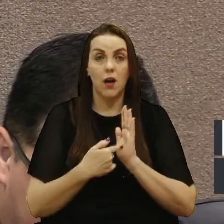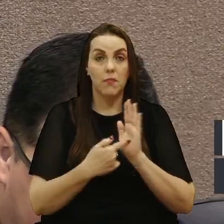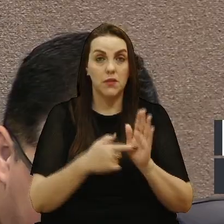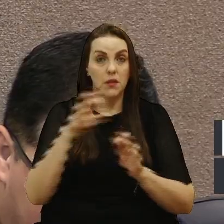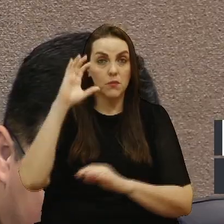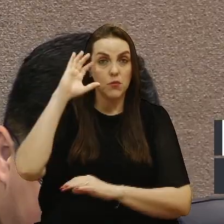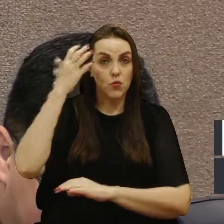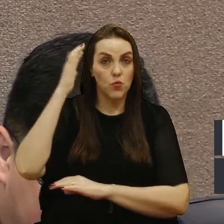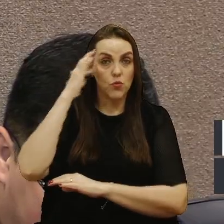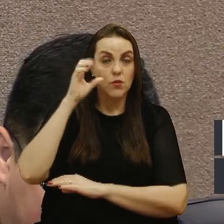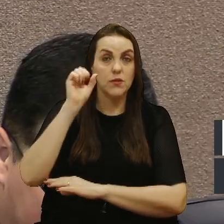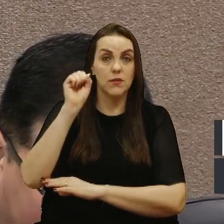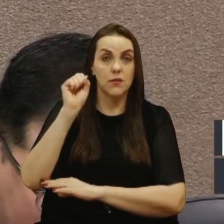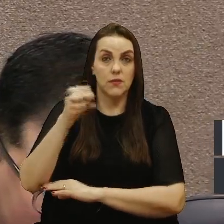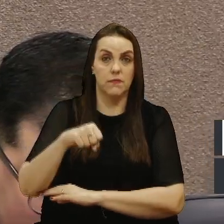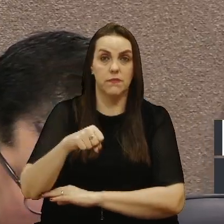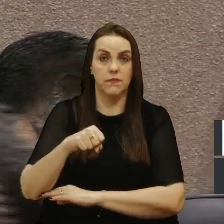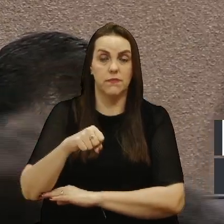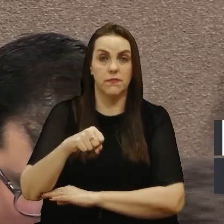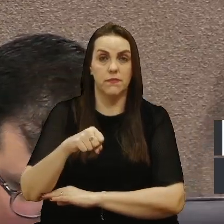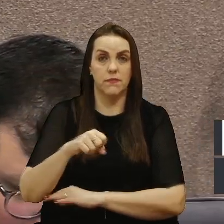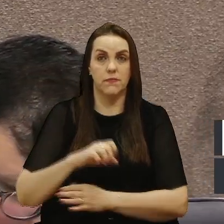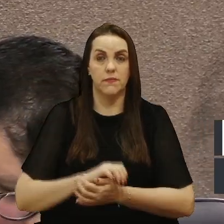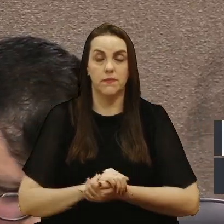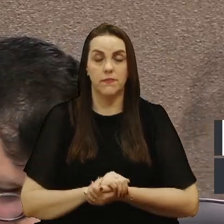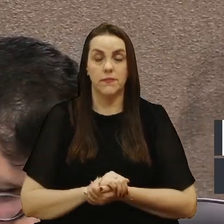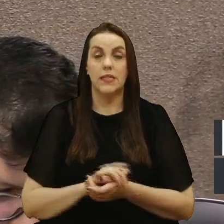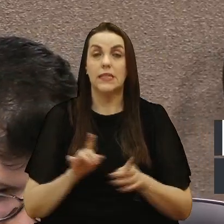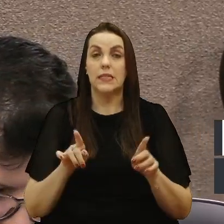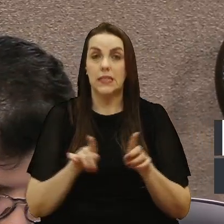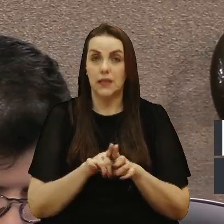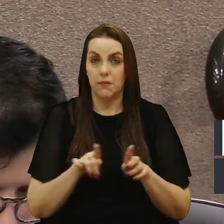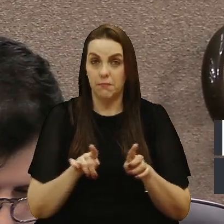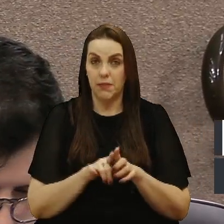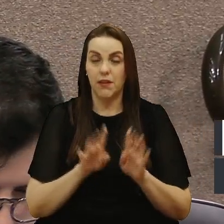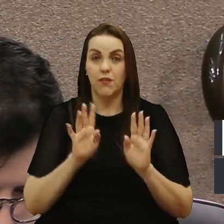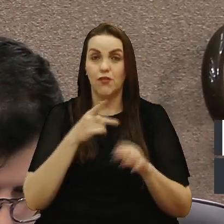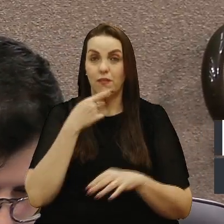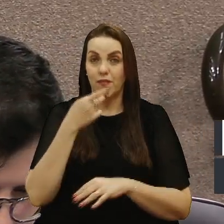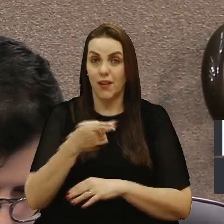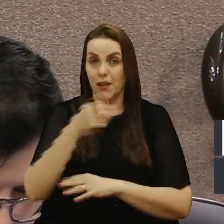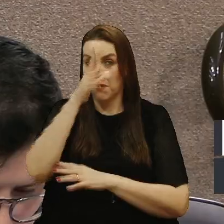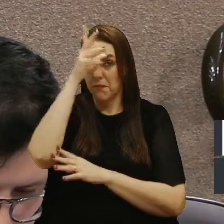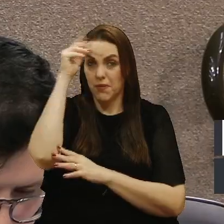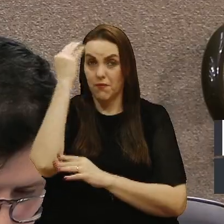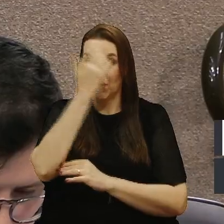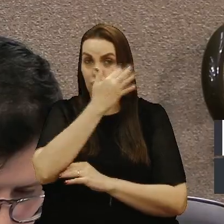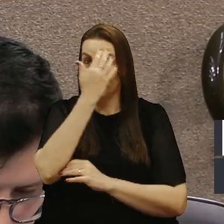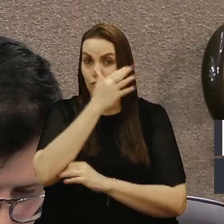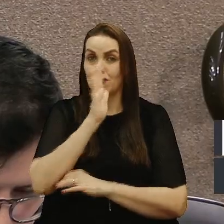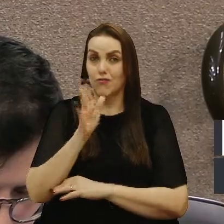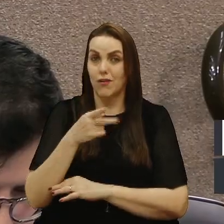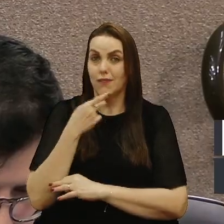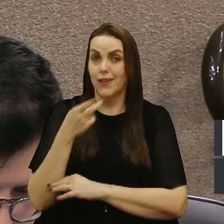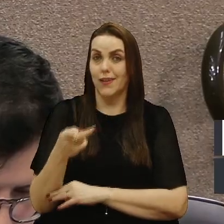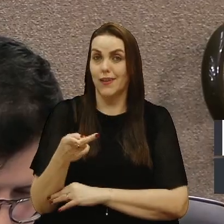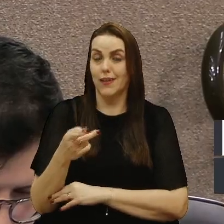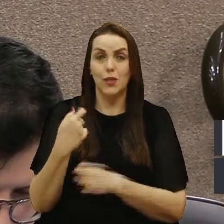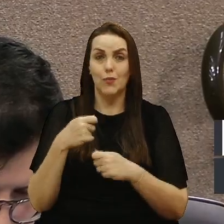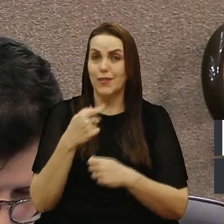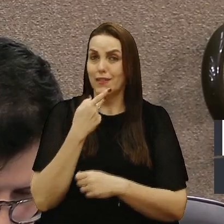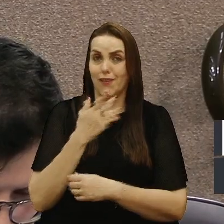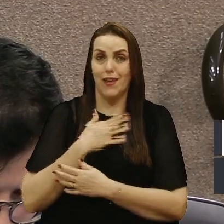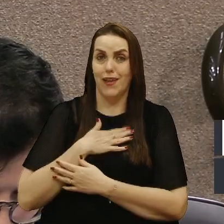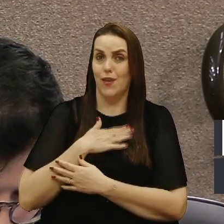soluções, sim. Inclusive, já falei até para o próprio prefeito. Prefeito, não precisa nem dizer que fui eu